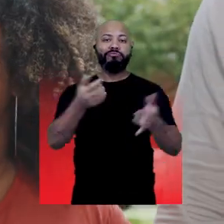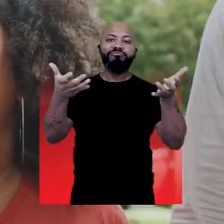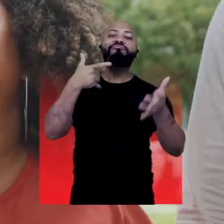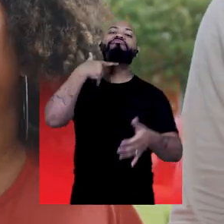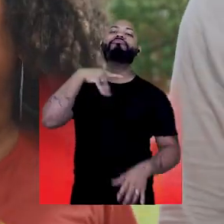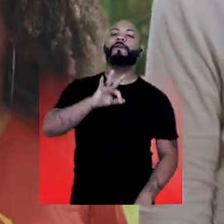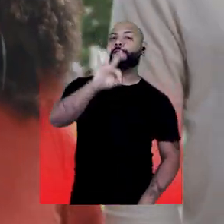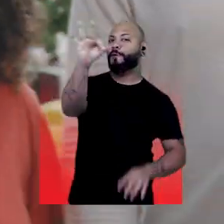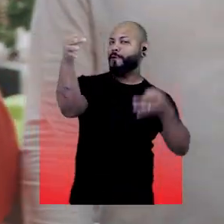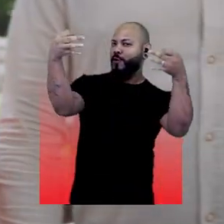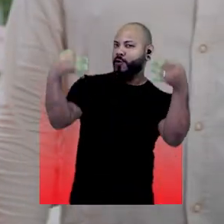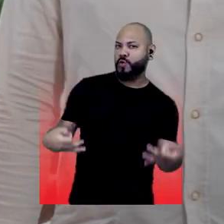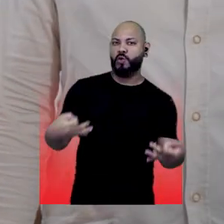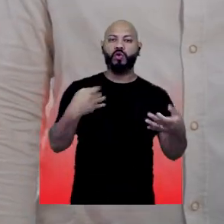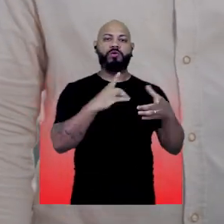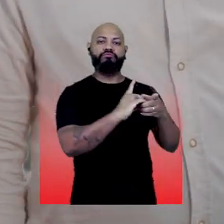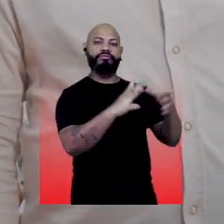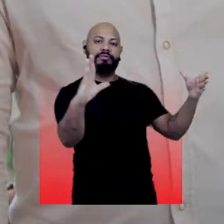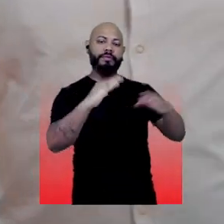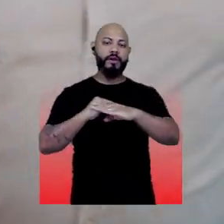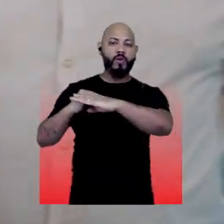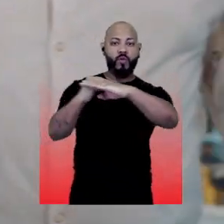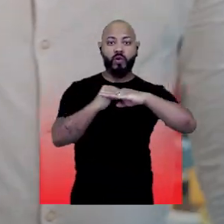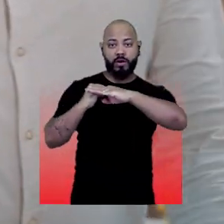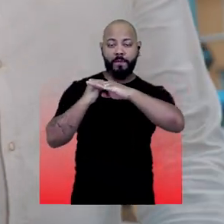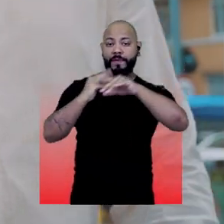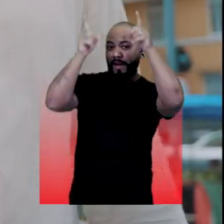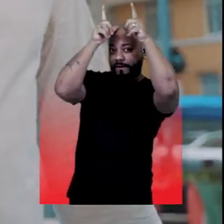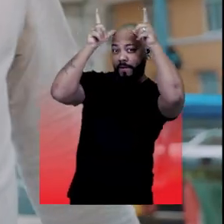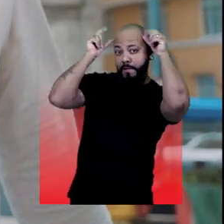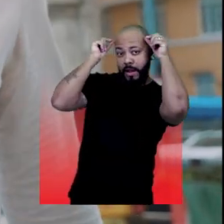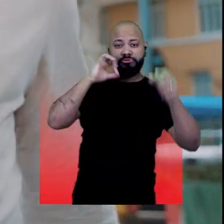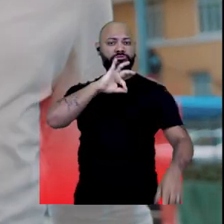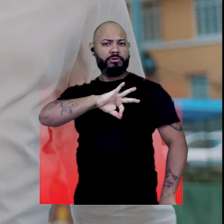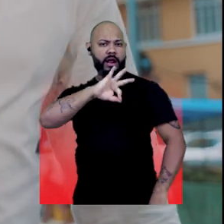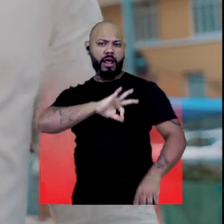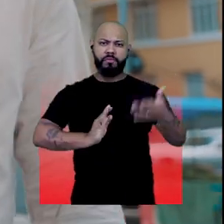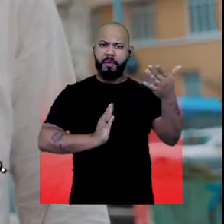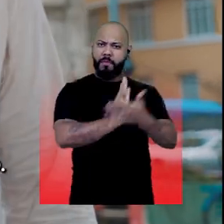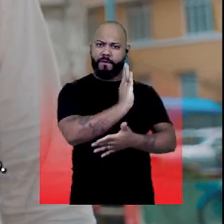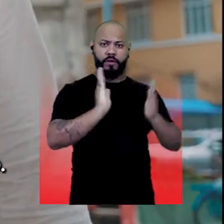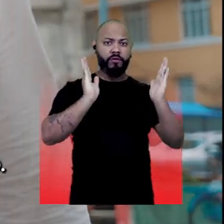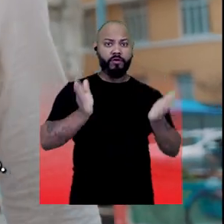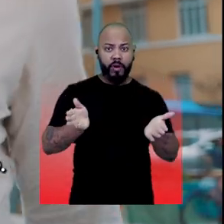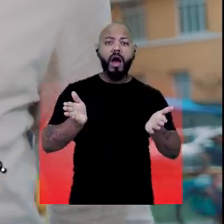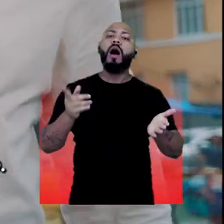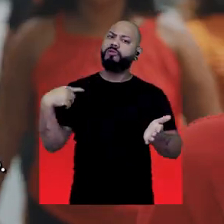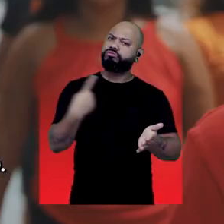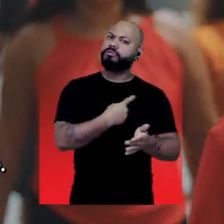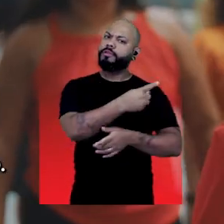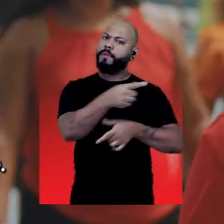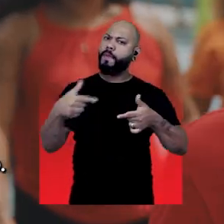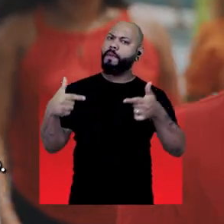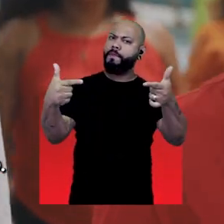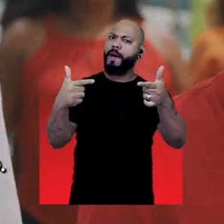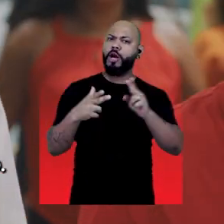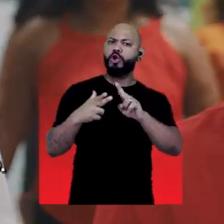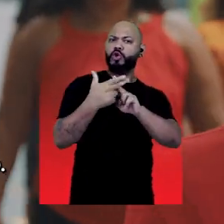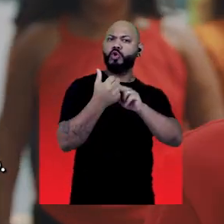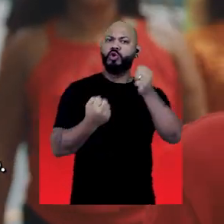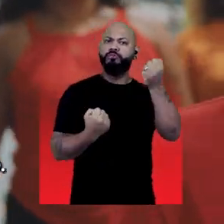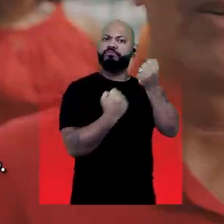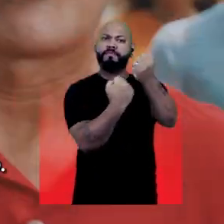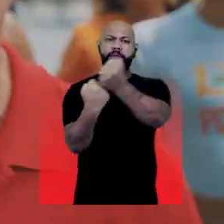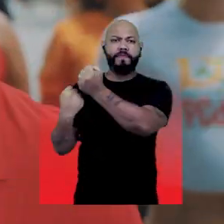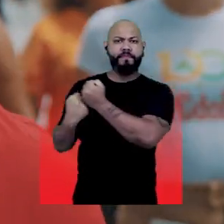Nós queremos um futuro justo, democrático e igualitário. Com a implantação do piso da enfermagem e o fortalecimento do SUS para cuidarmos bem